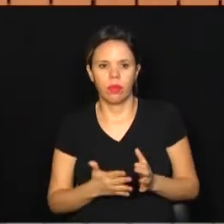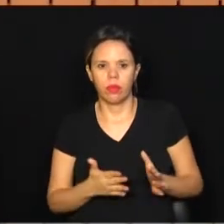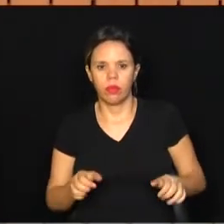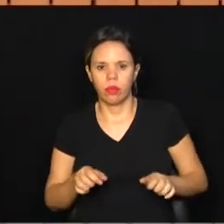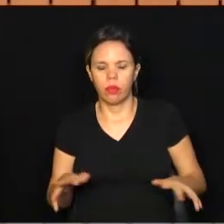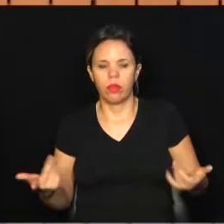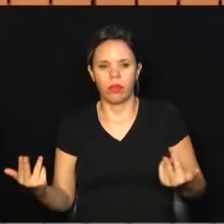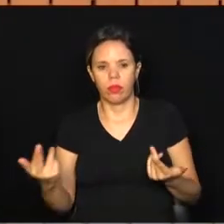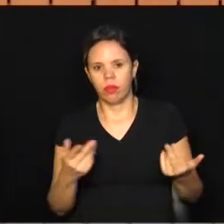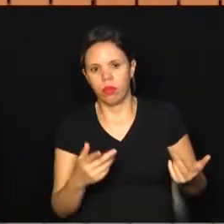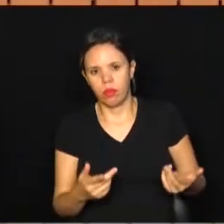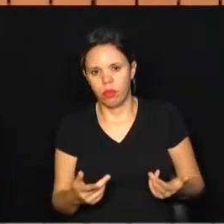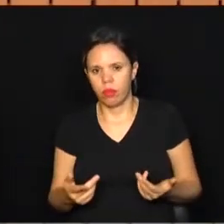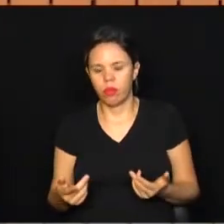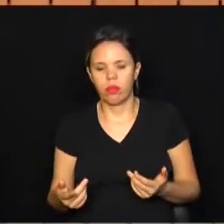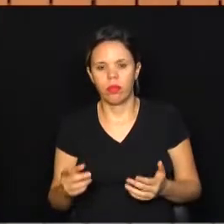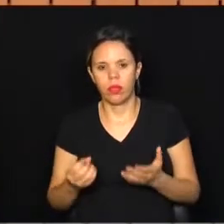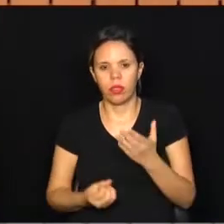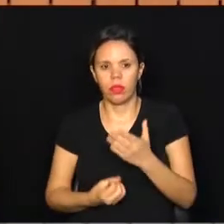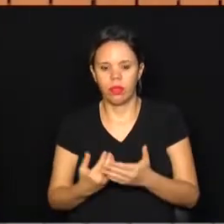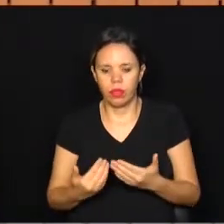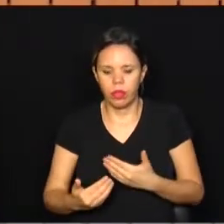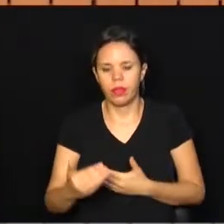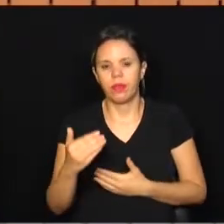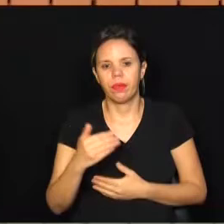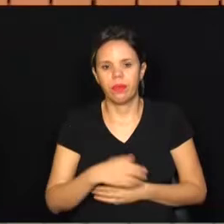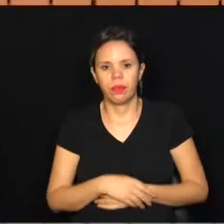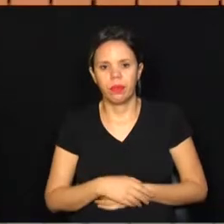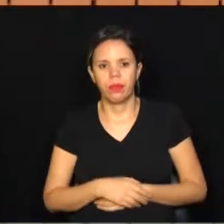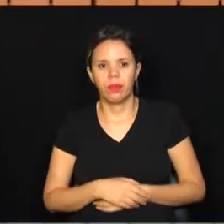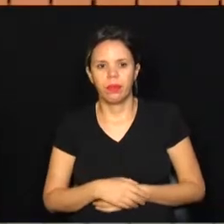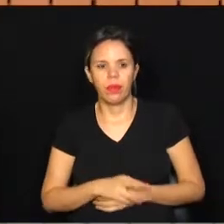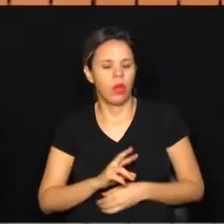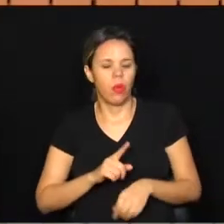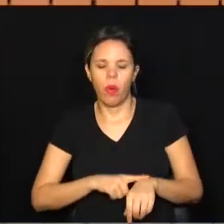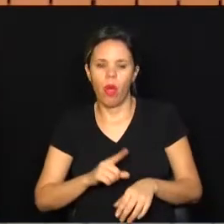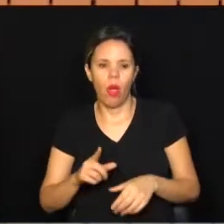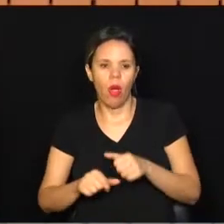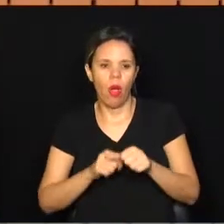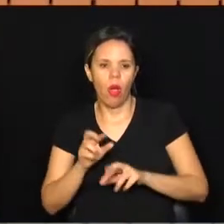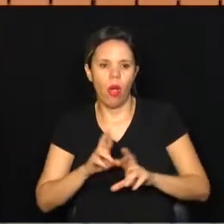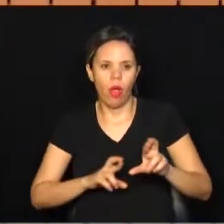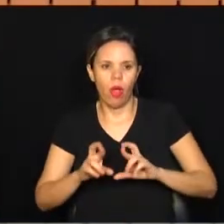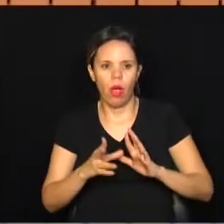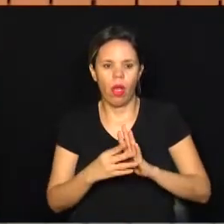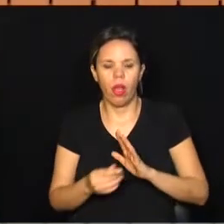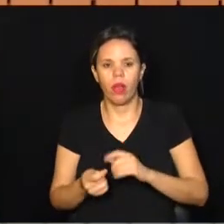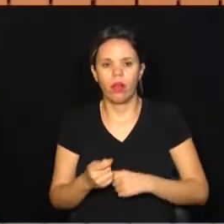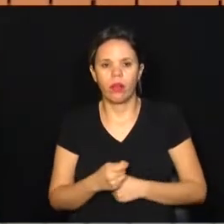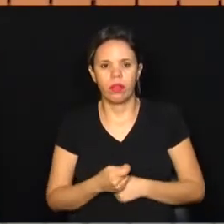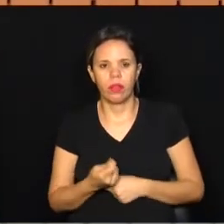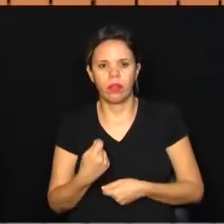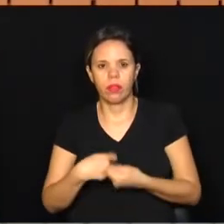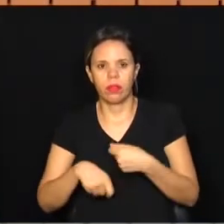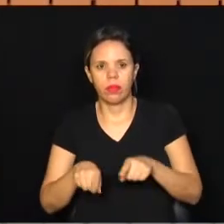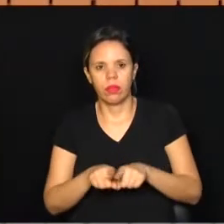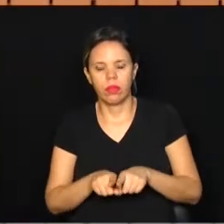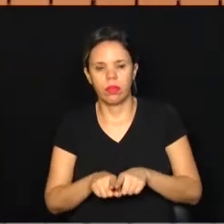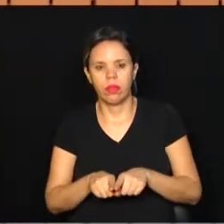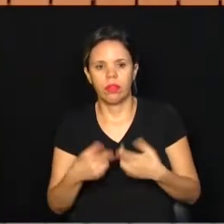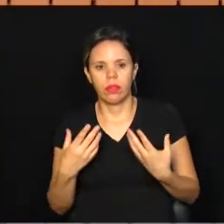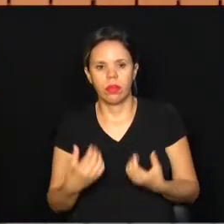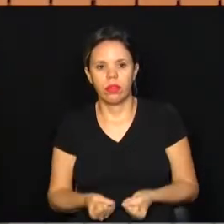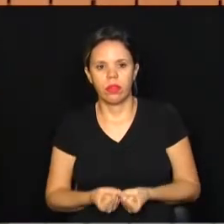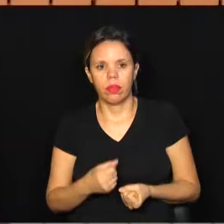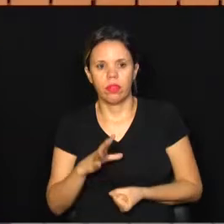deste tipo será uma realidade daqui em diante, não é hora de rever o modelo de adensamento adotado